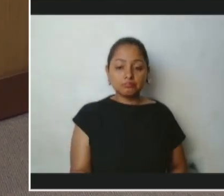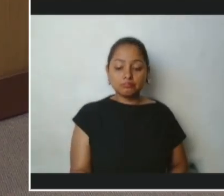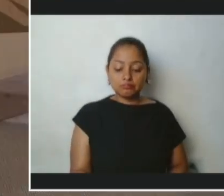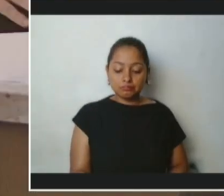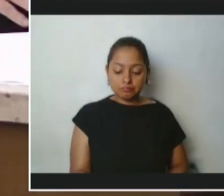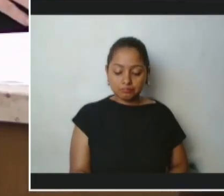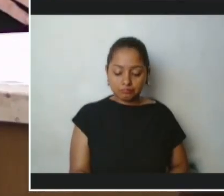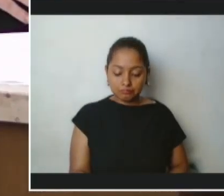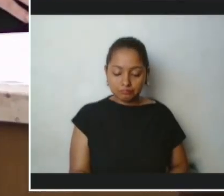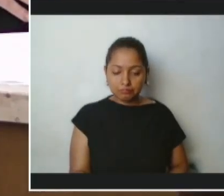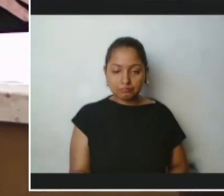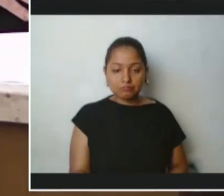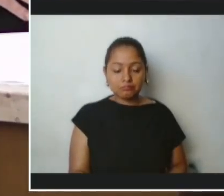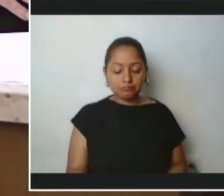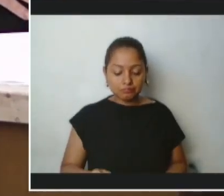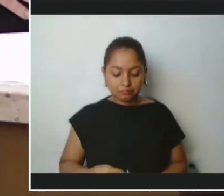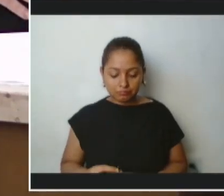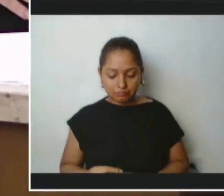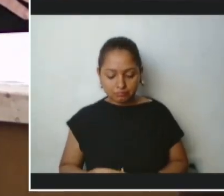A folha hoje